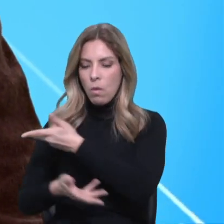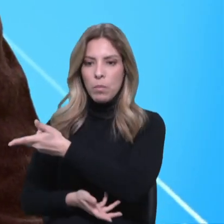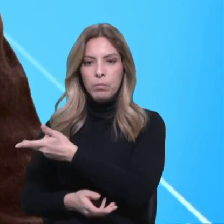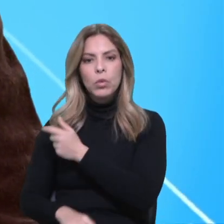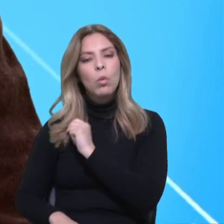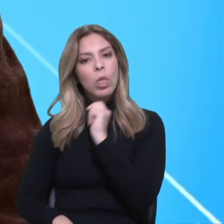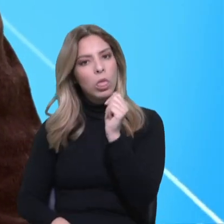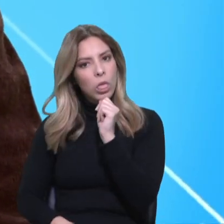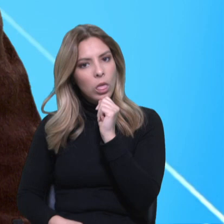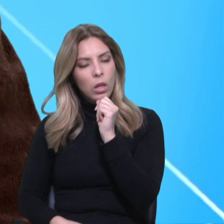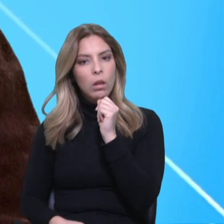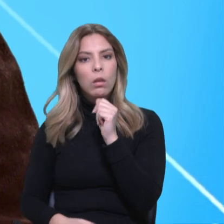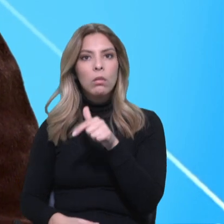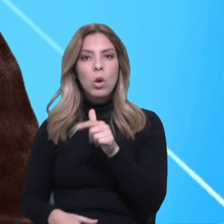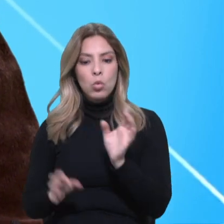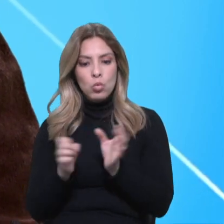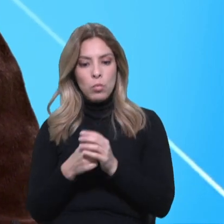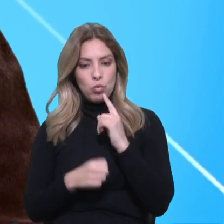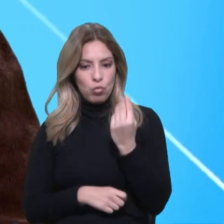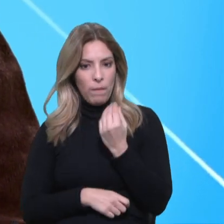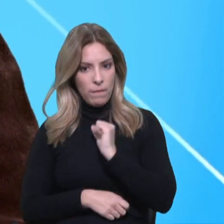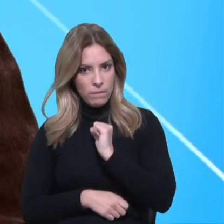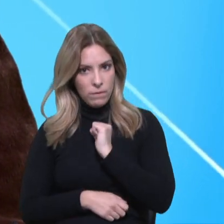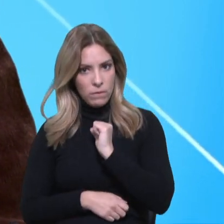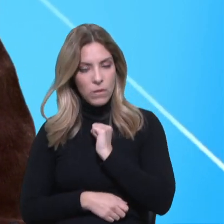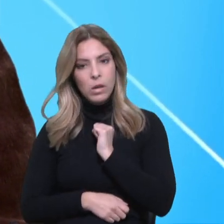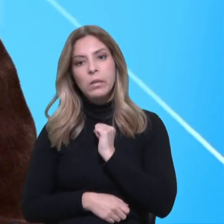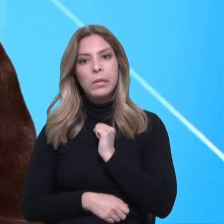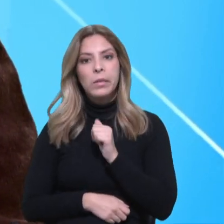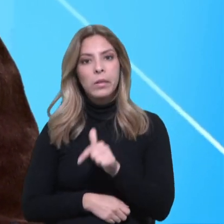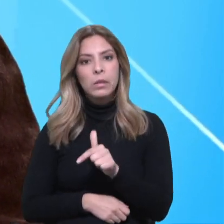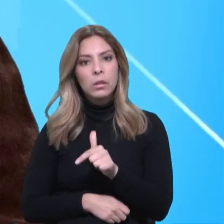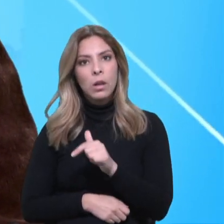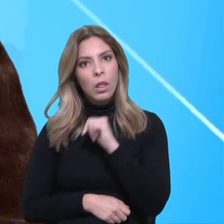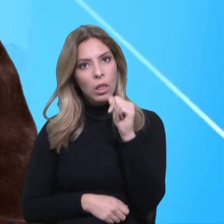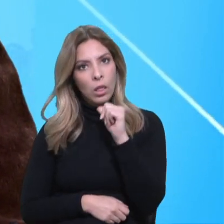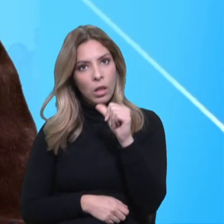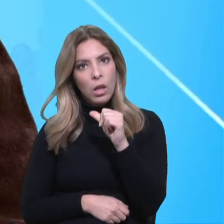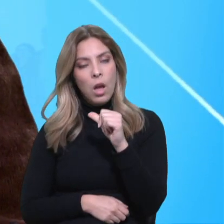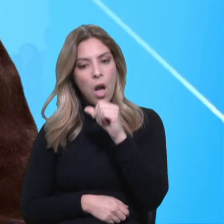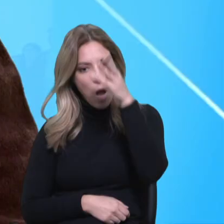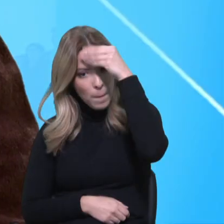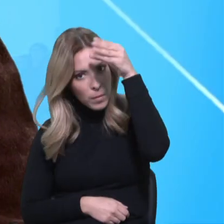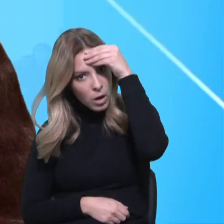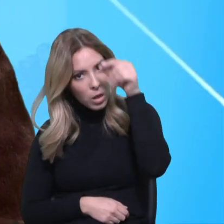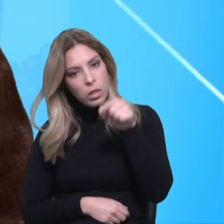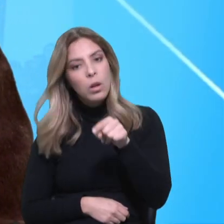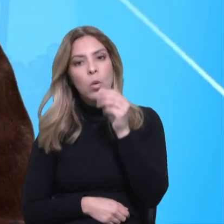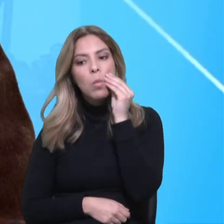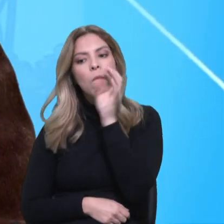infância, no meu grupo de jovens. Eu passei muitas vezes por aprender como é que eu poderia